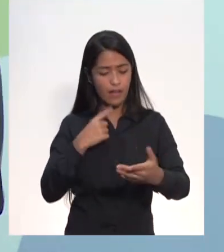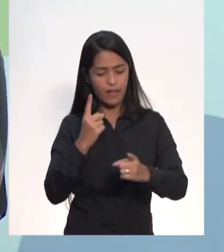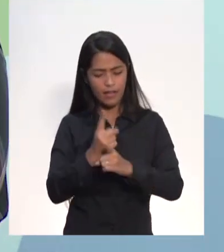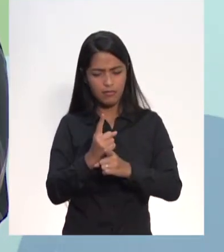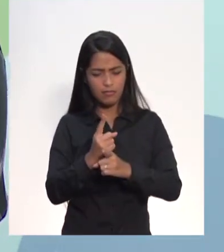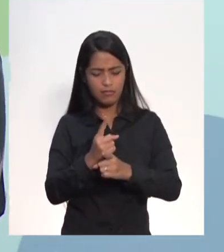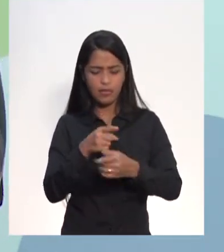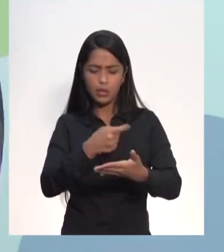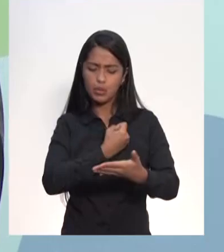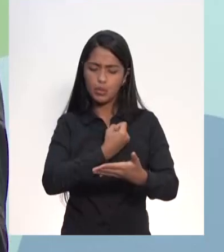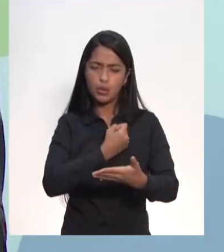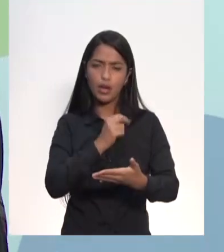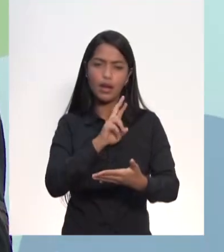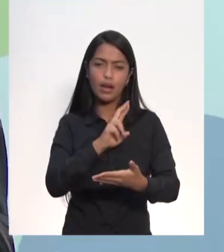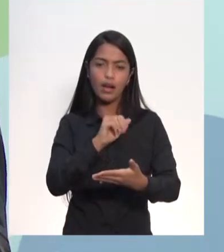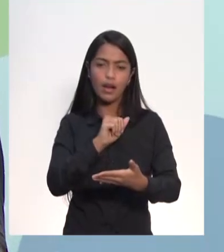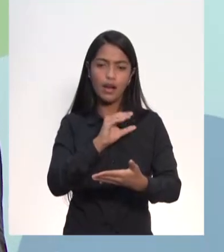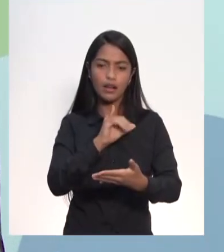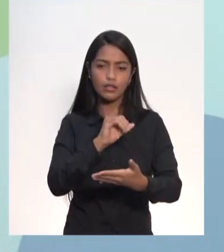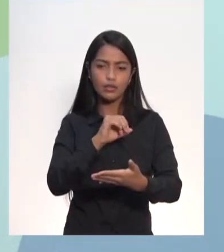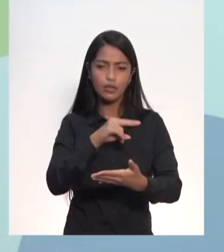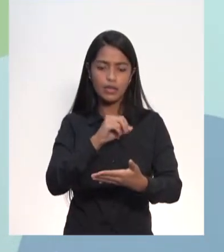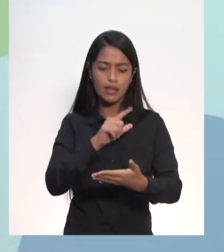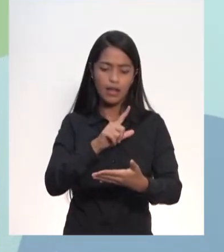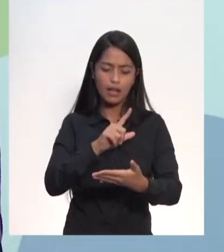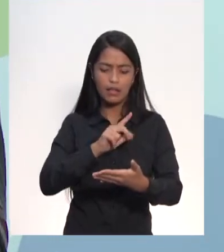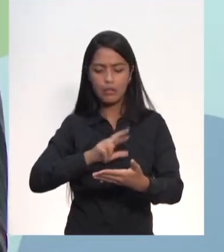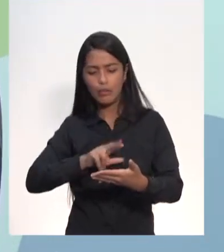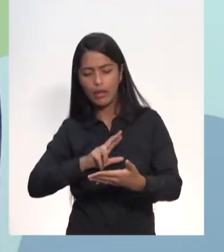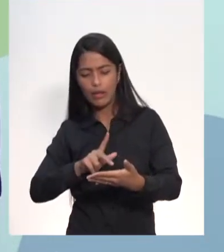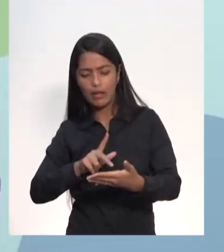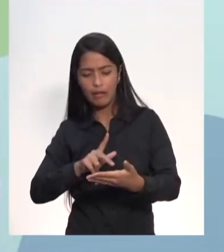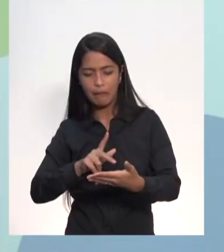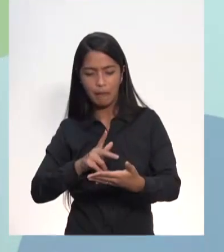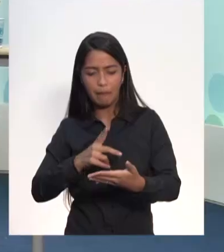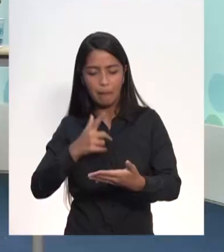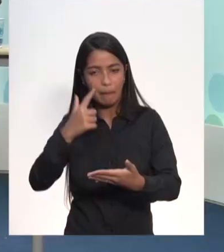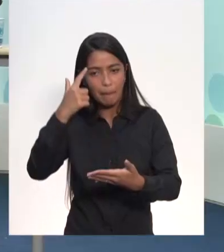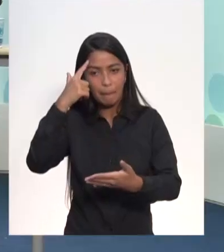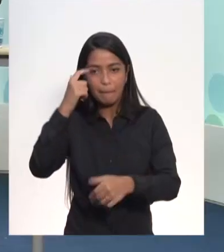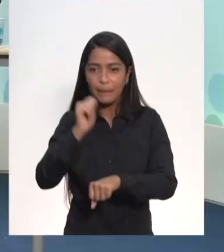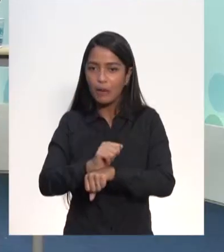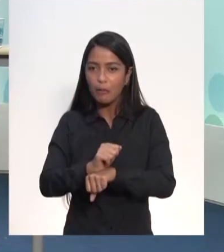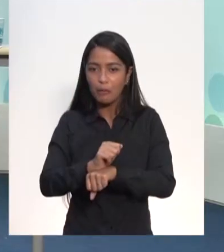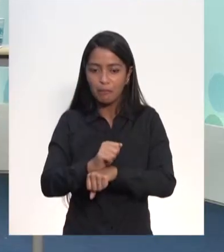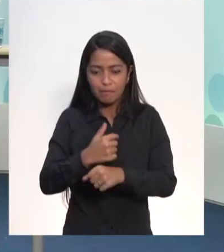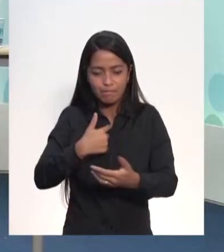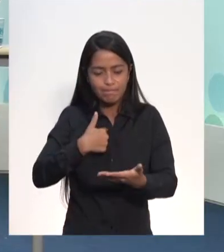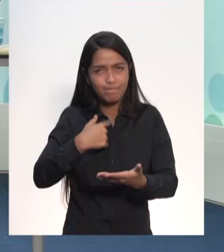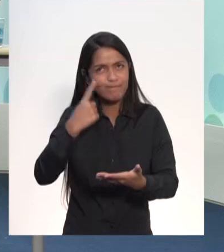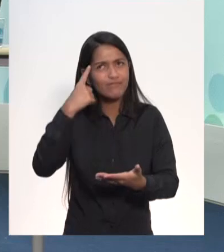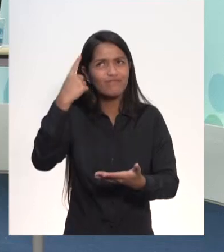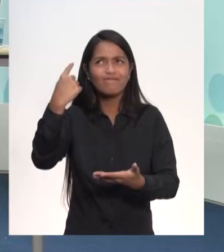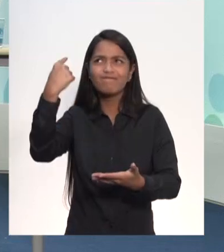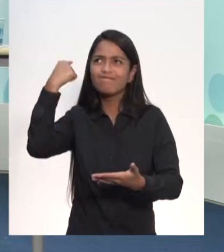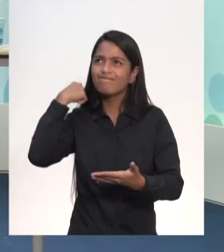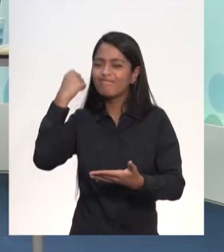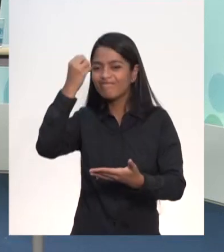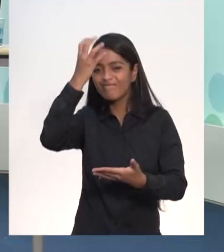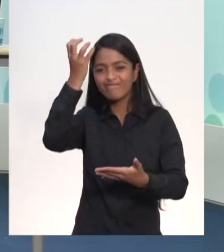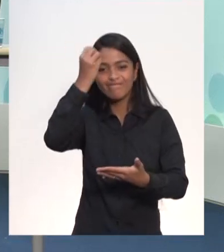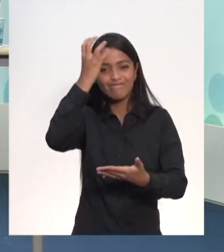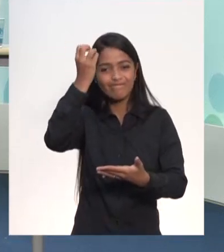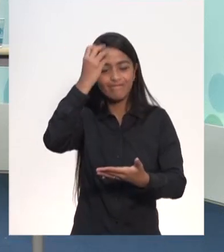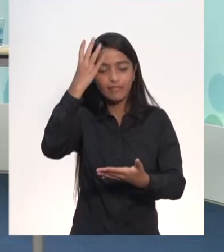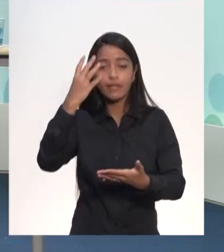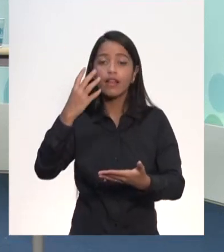ali. Ele fala, e agora? O que eu faço? Porque provavelmente ele não tem ou ele não lembra, né? Precisa